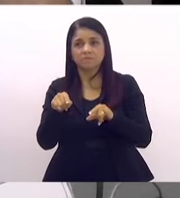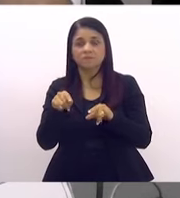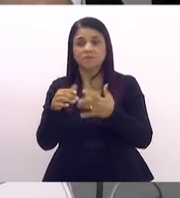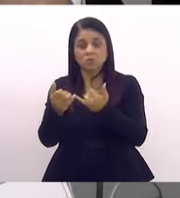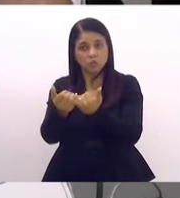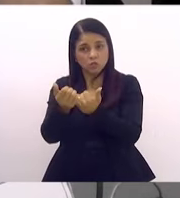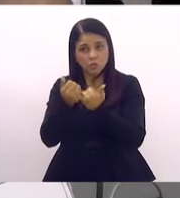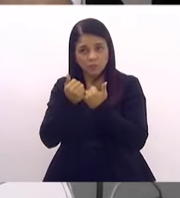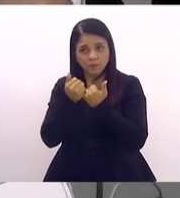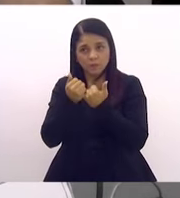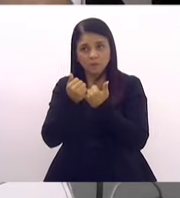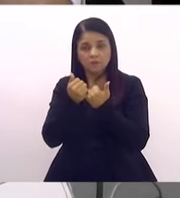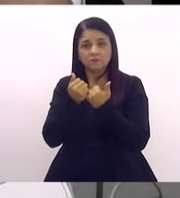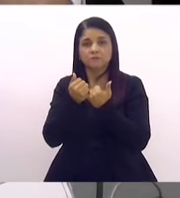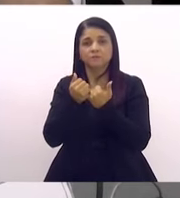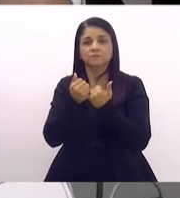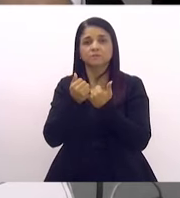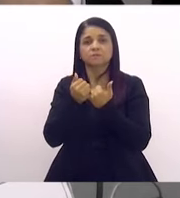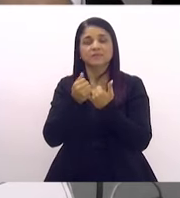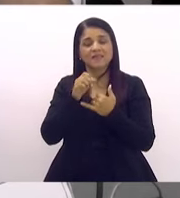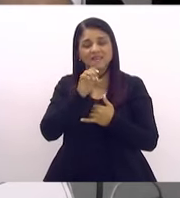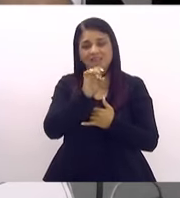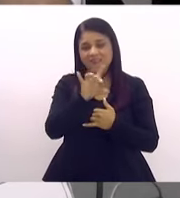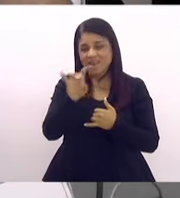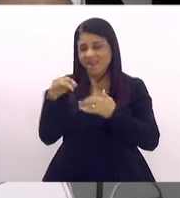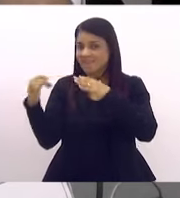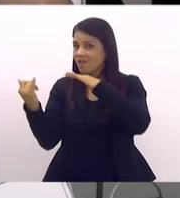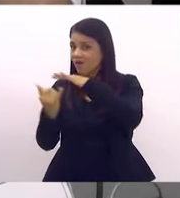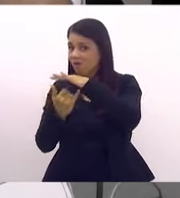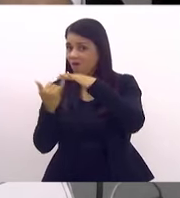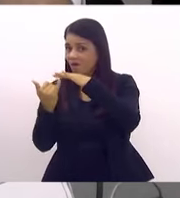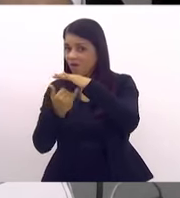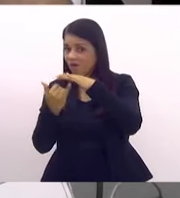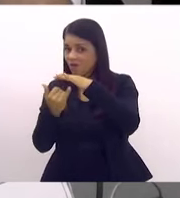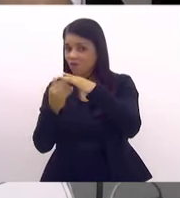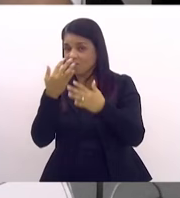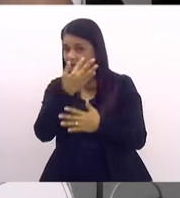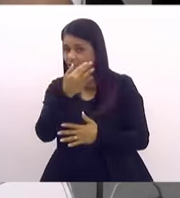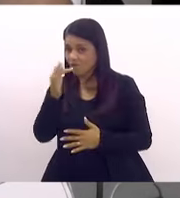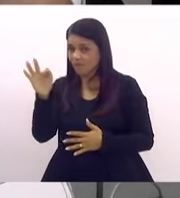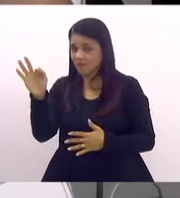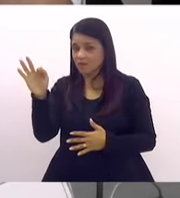uma prerrogativa de cada ente federado. Um tombamento